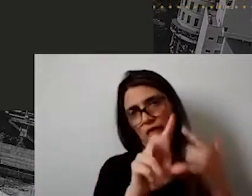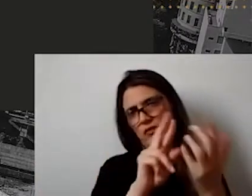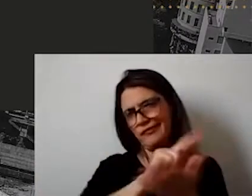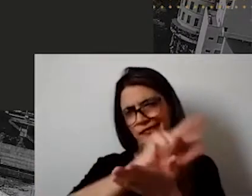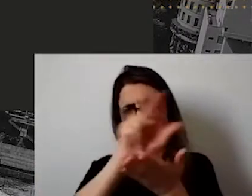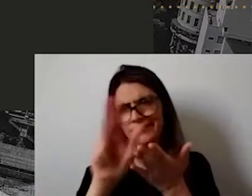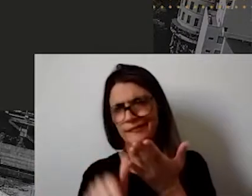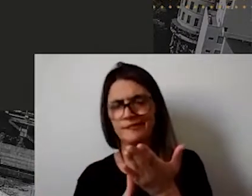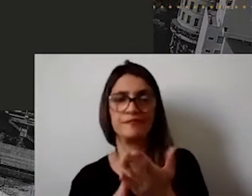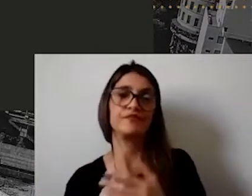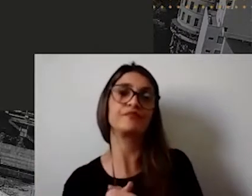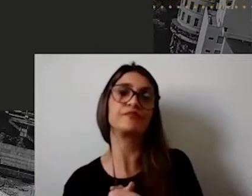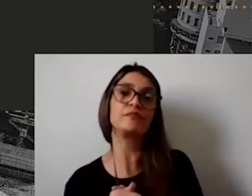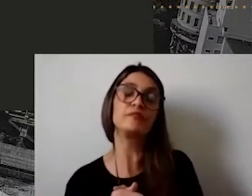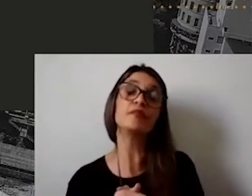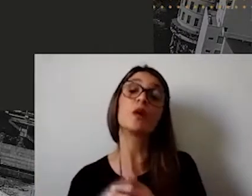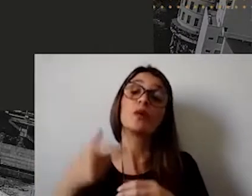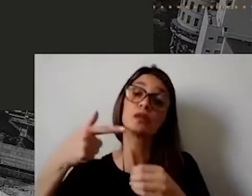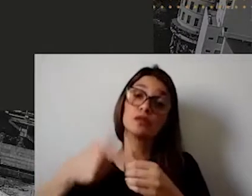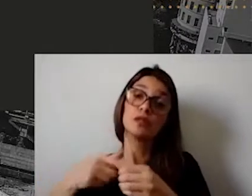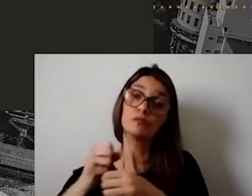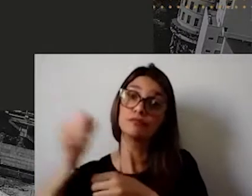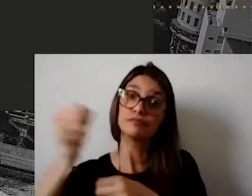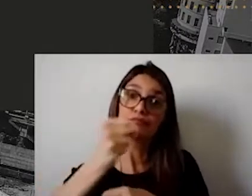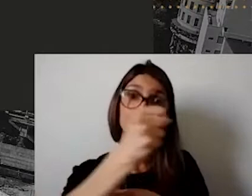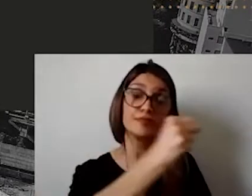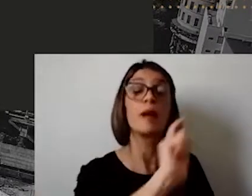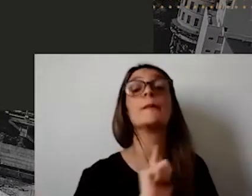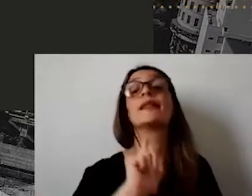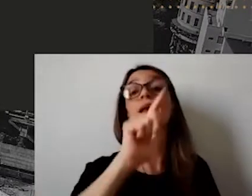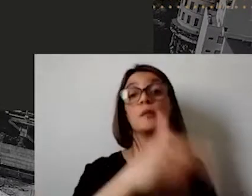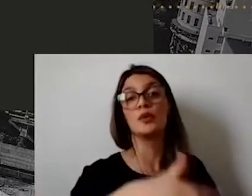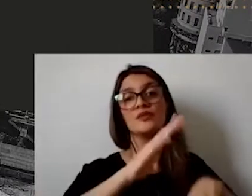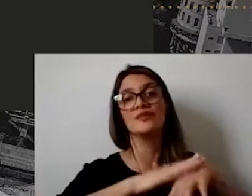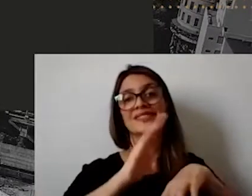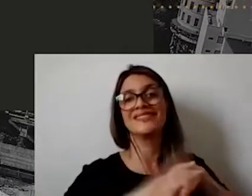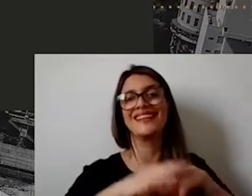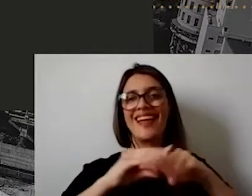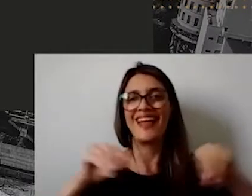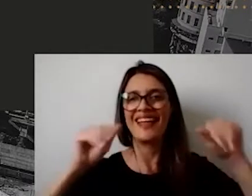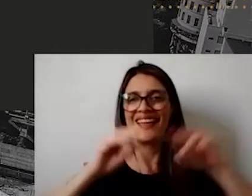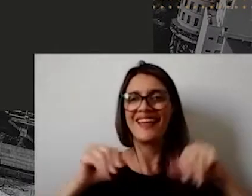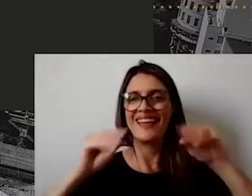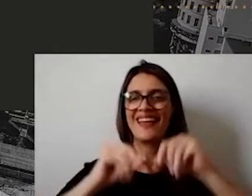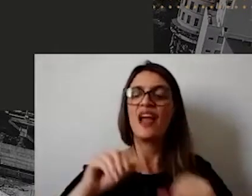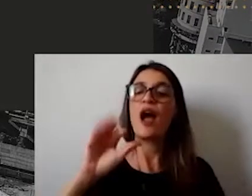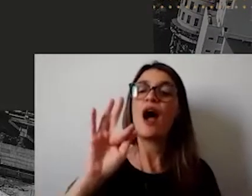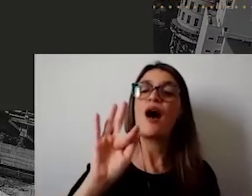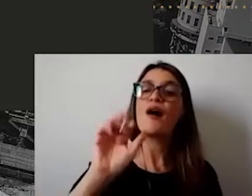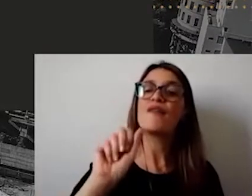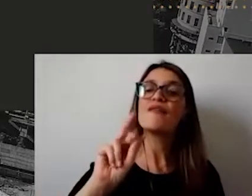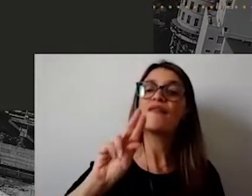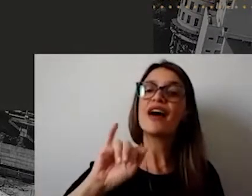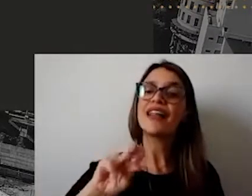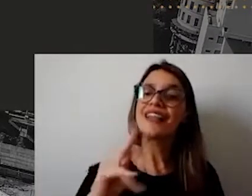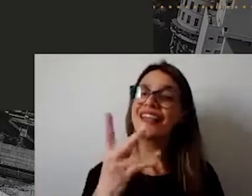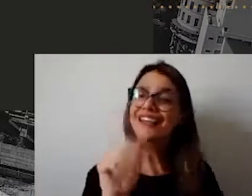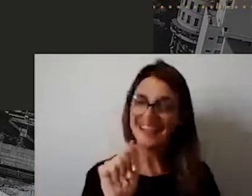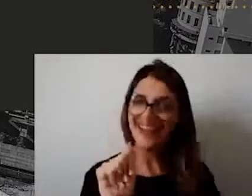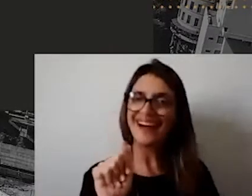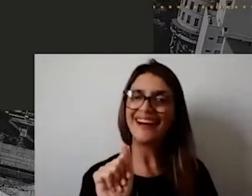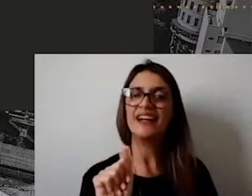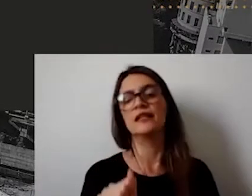grande de levar gasolina para fazer farinha e para transporte de emergência. E salvamos muitas vidas com